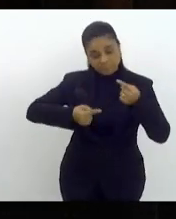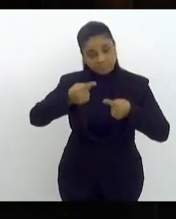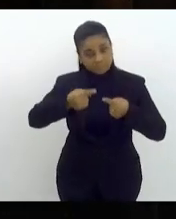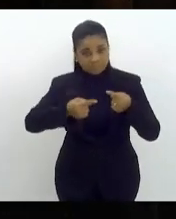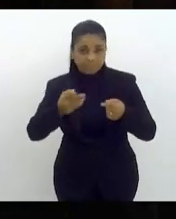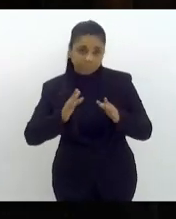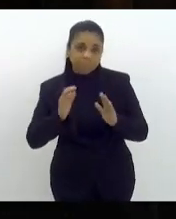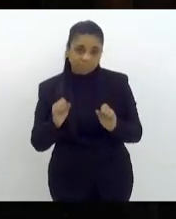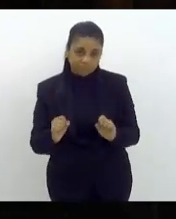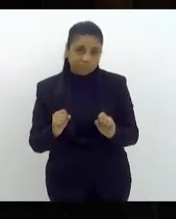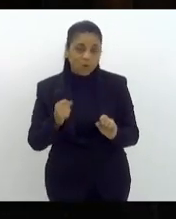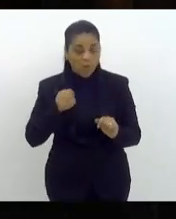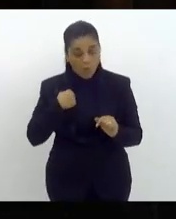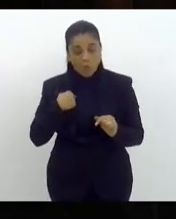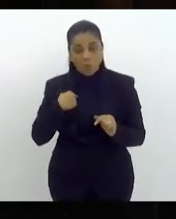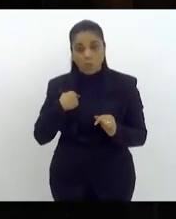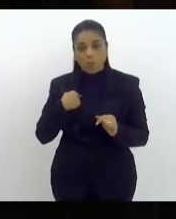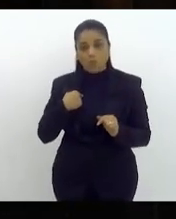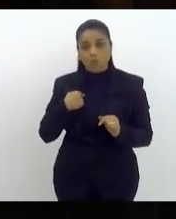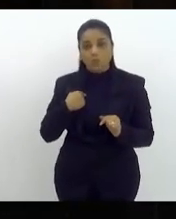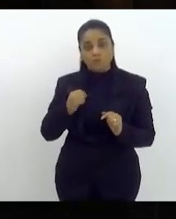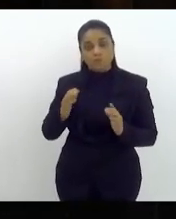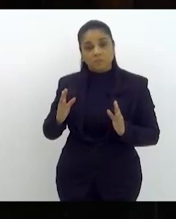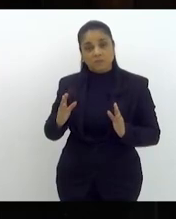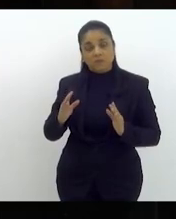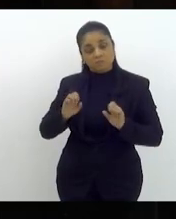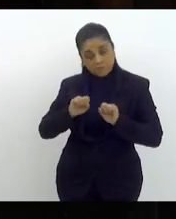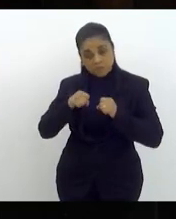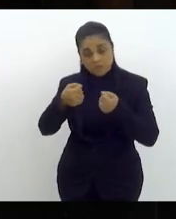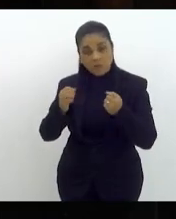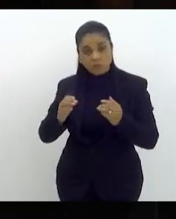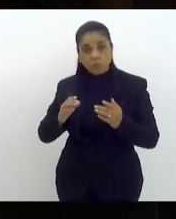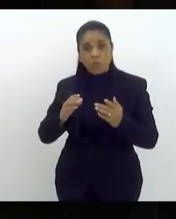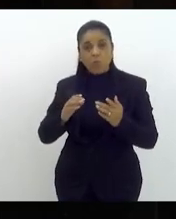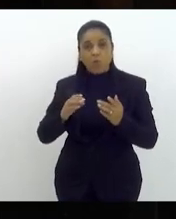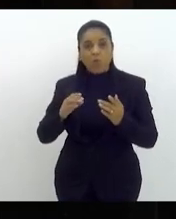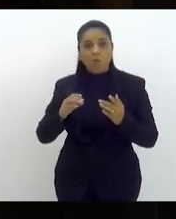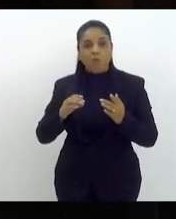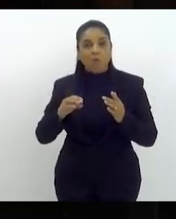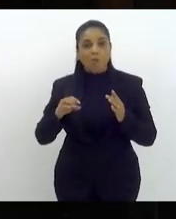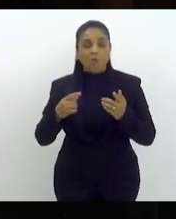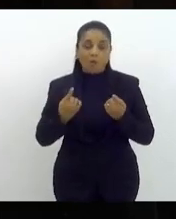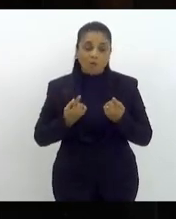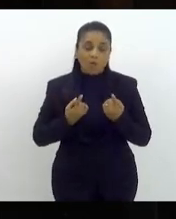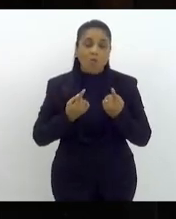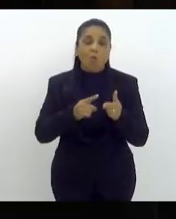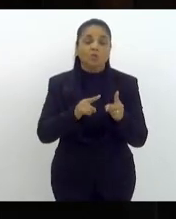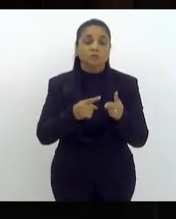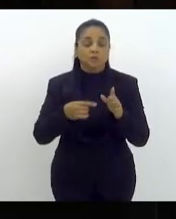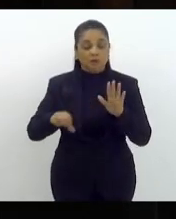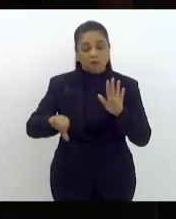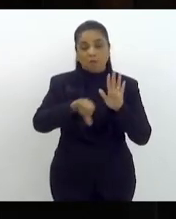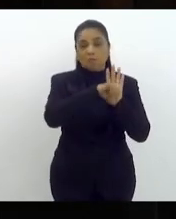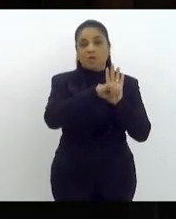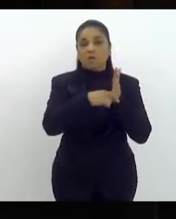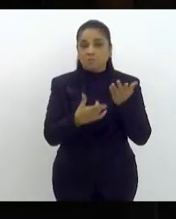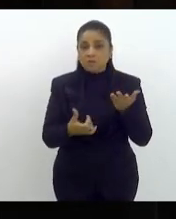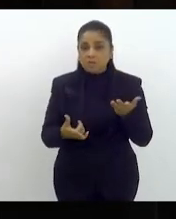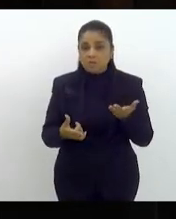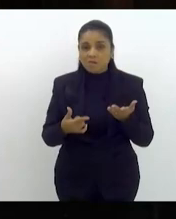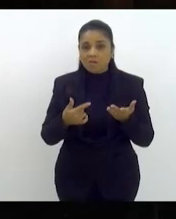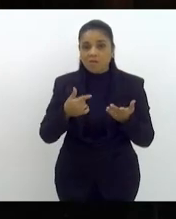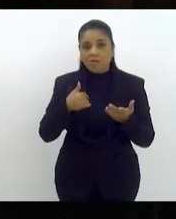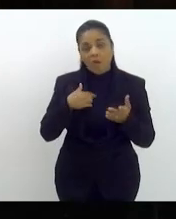defendo enfrentamento eu defendo eh o combate à criminalidade que muitas vezes vai haver confronto em que Pese